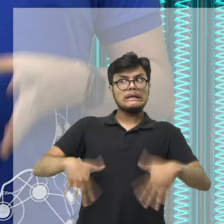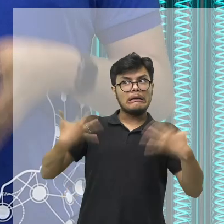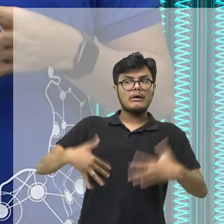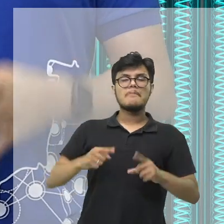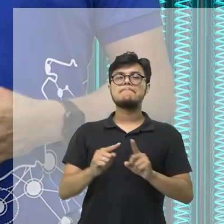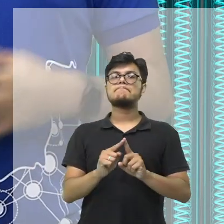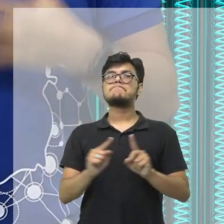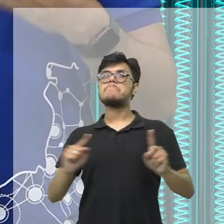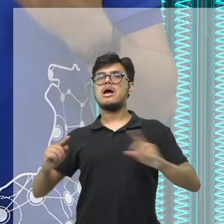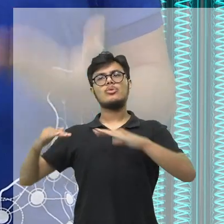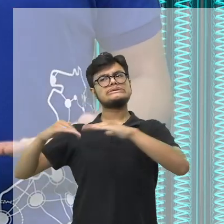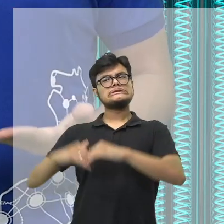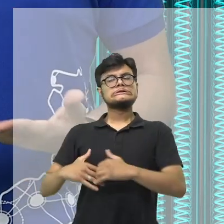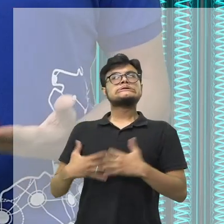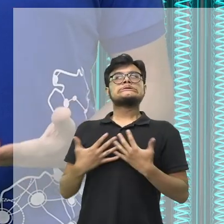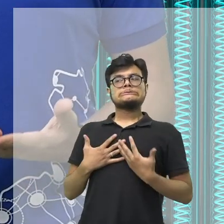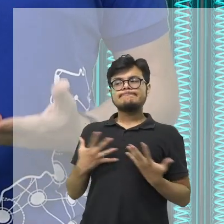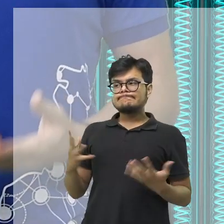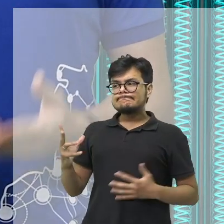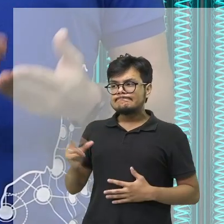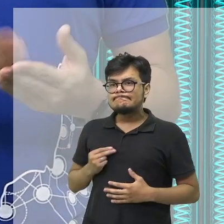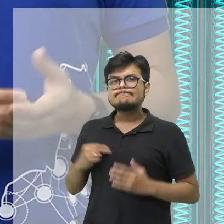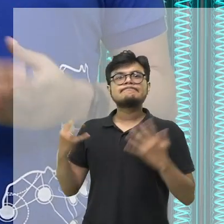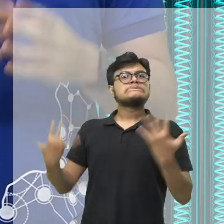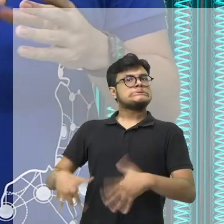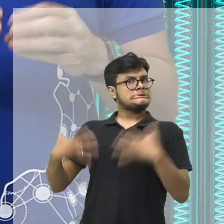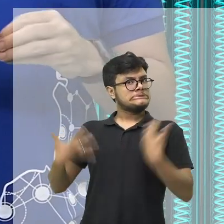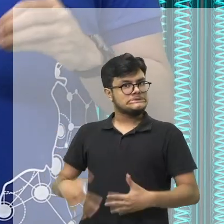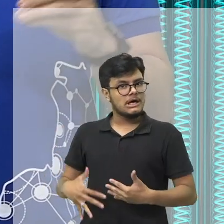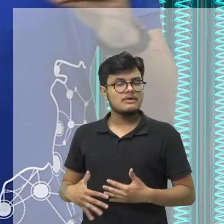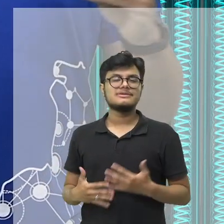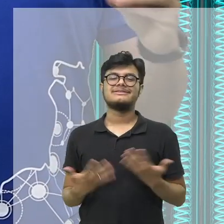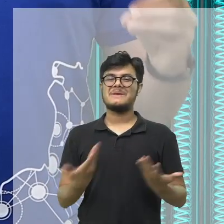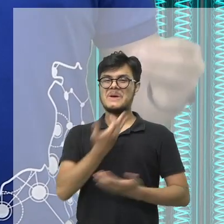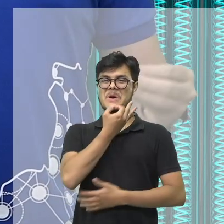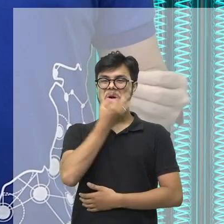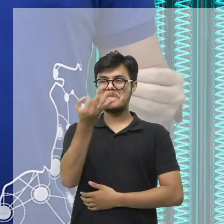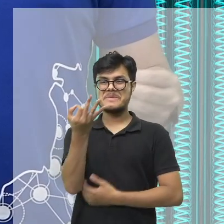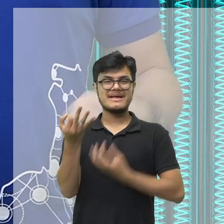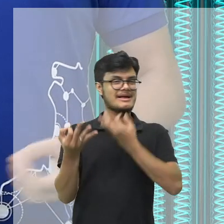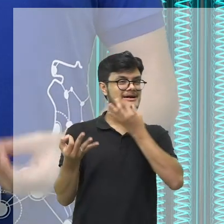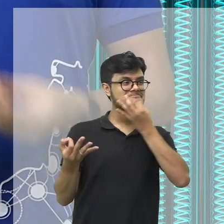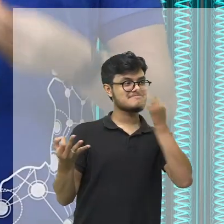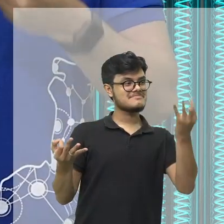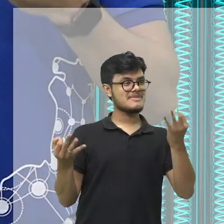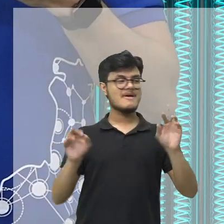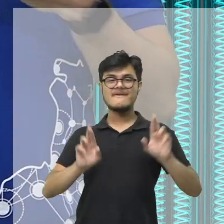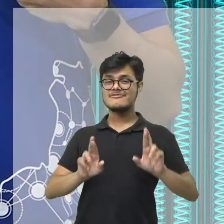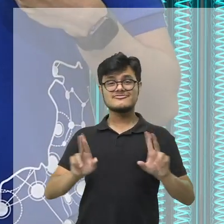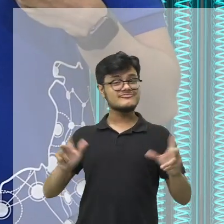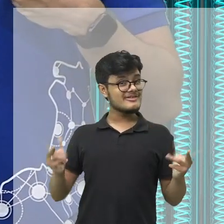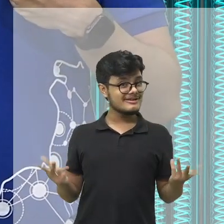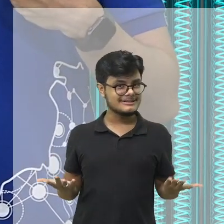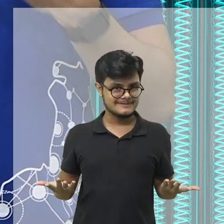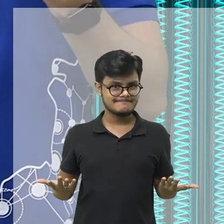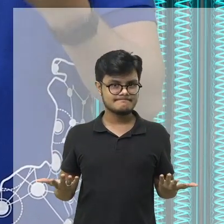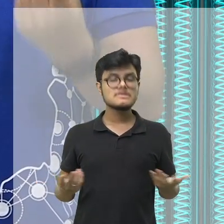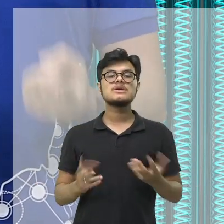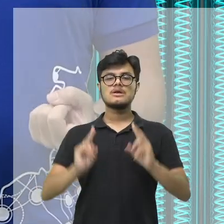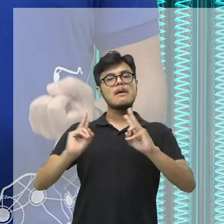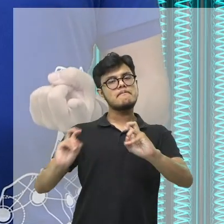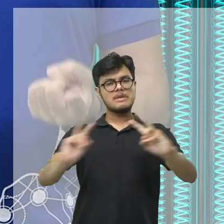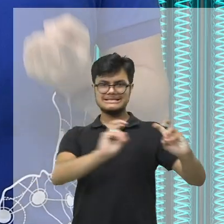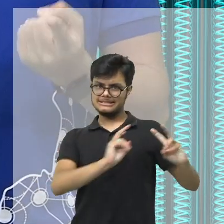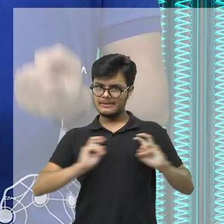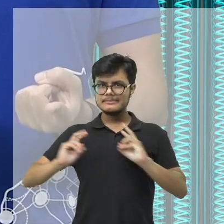pode dizer, não, o acidente foi muito grave. Então vejam que são opiniões diferentes. É o meu olhar sobre